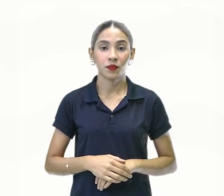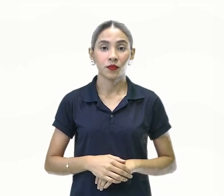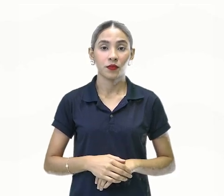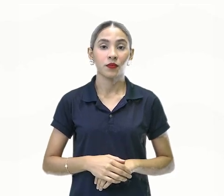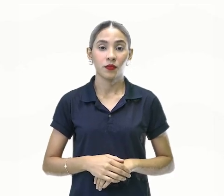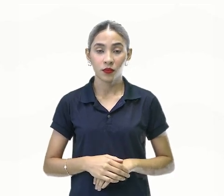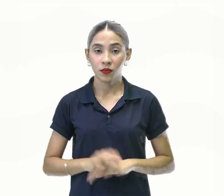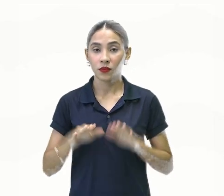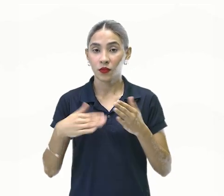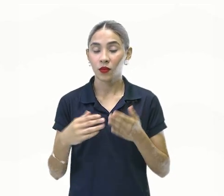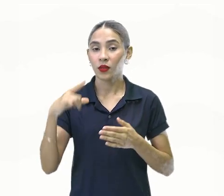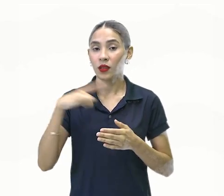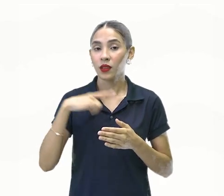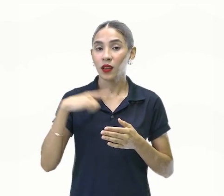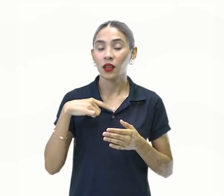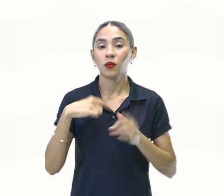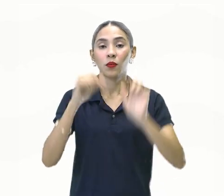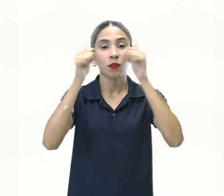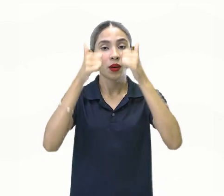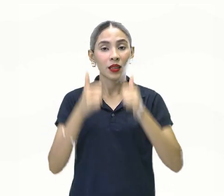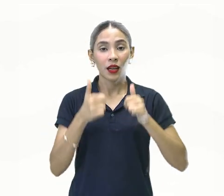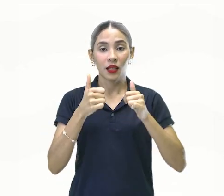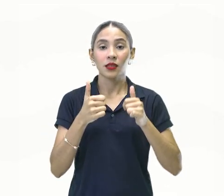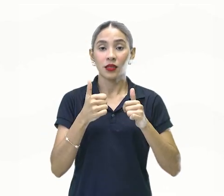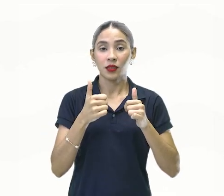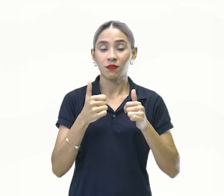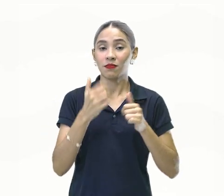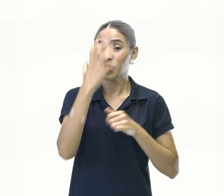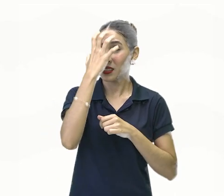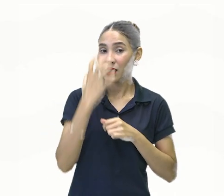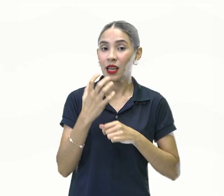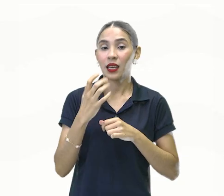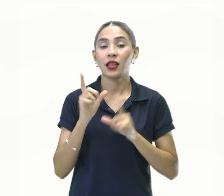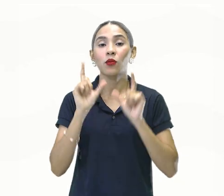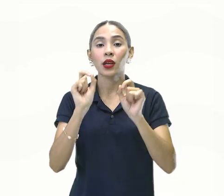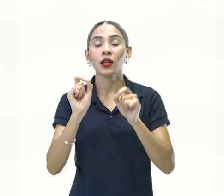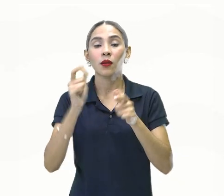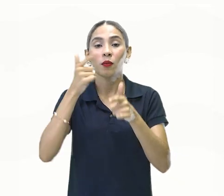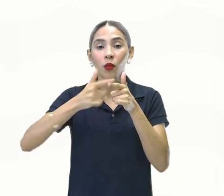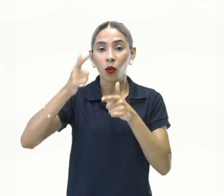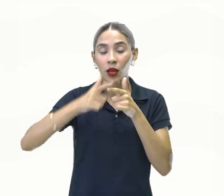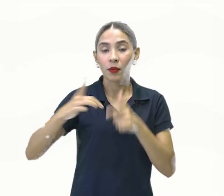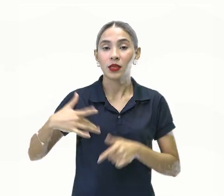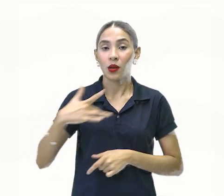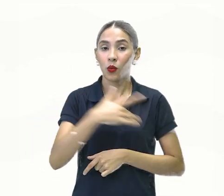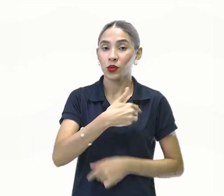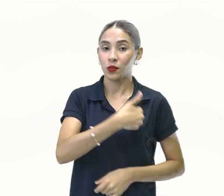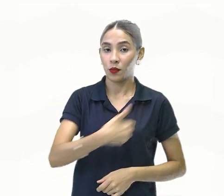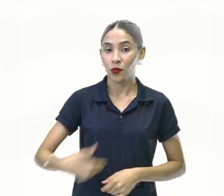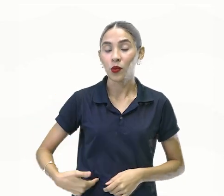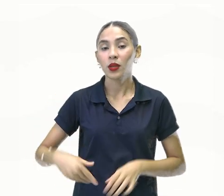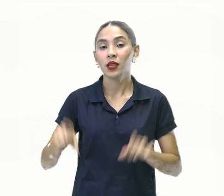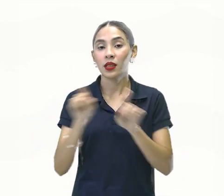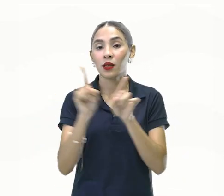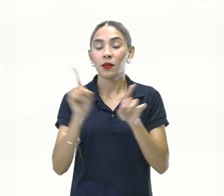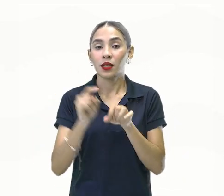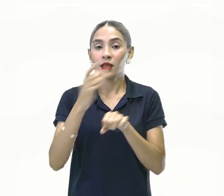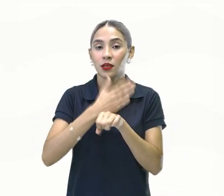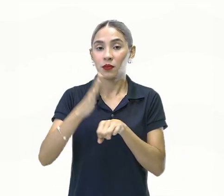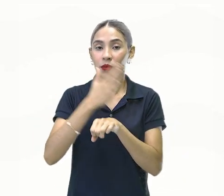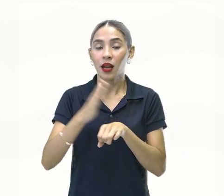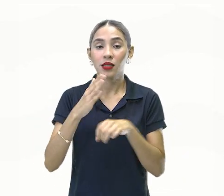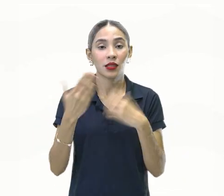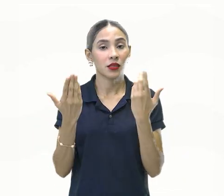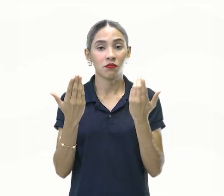se colocam, né, numa posição séria, né, de risco à saúde pública e às práticas